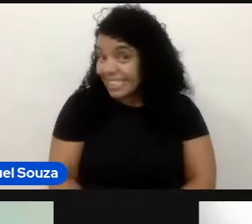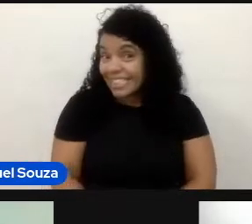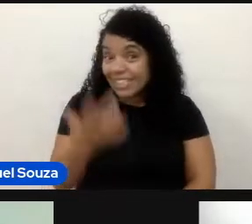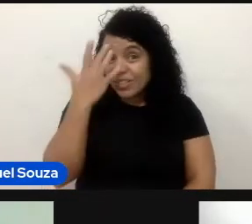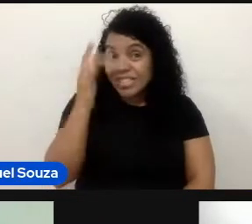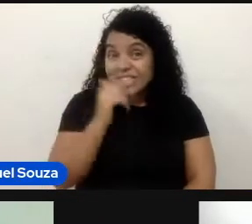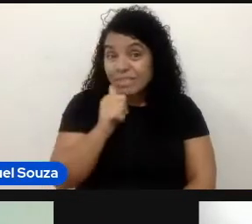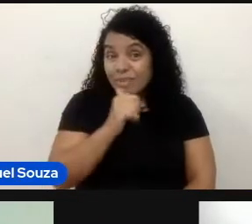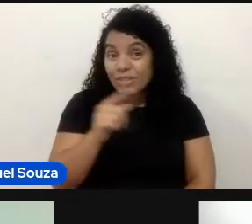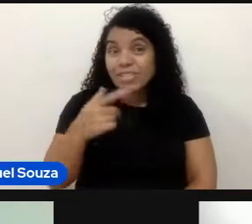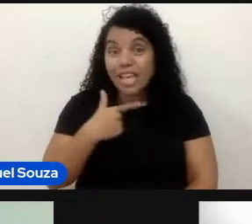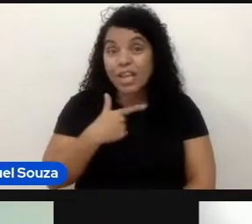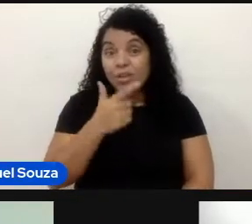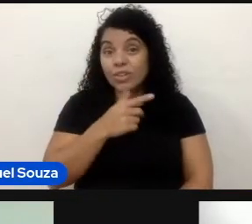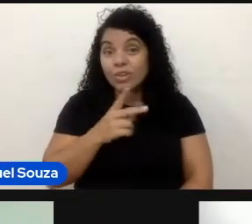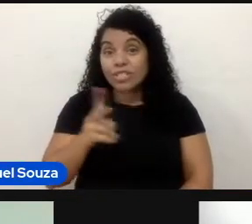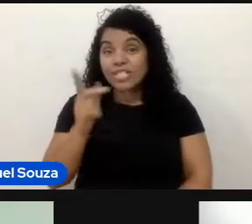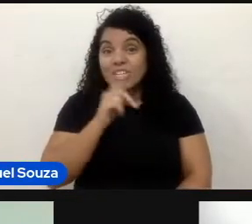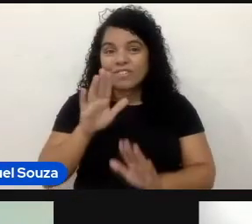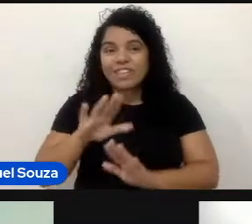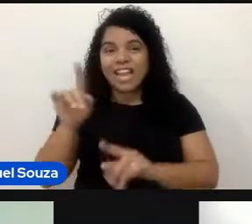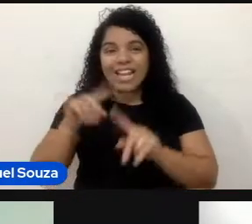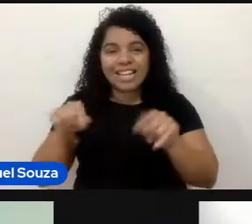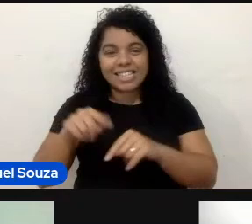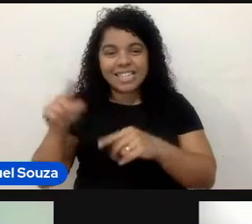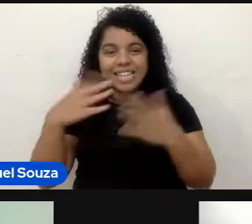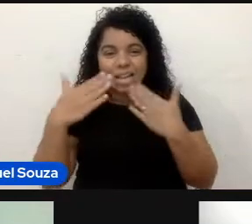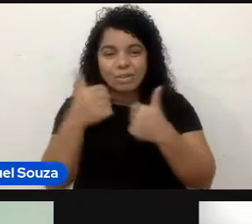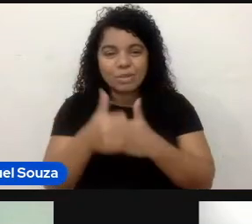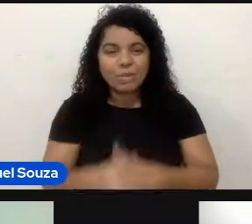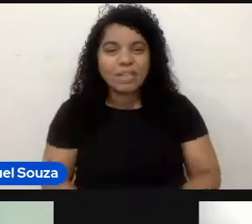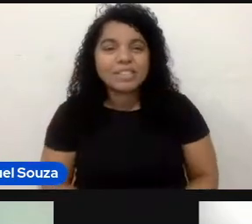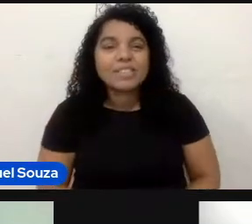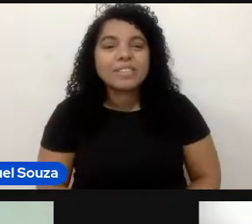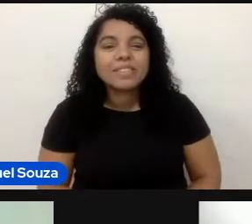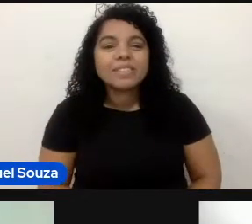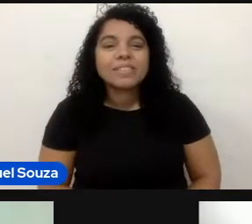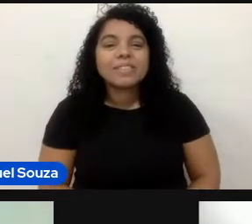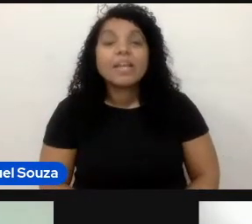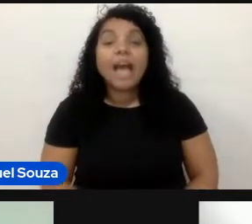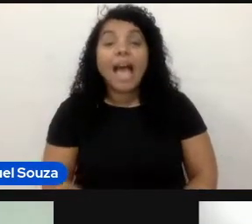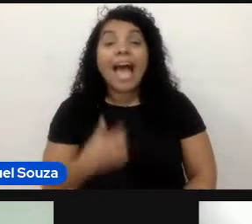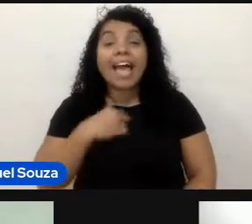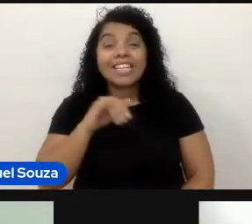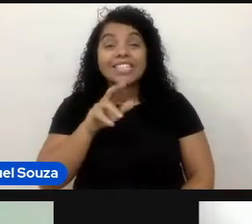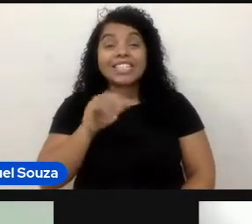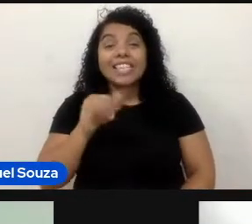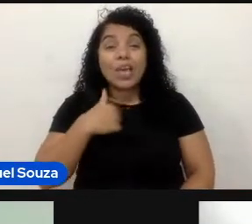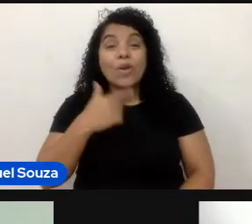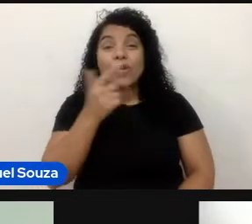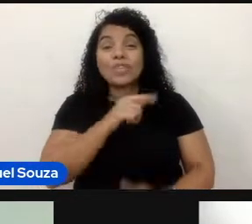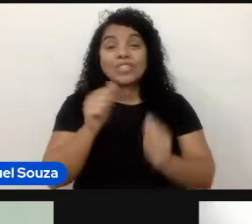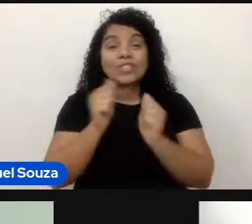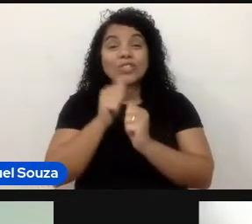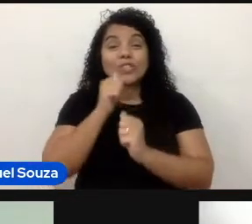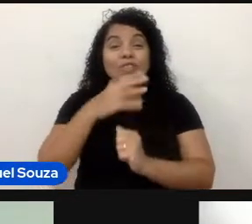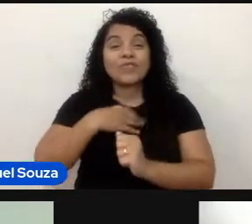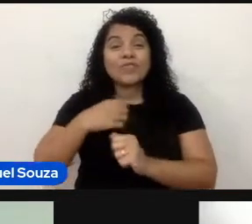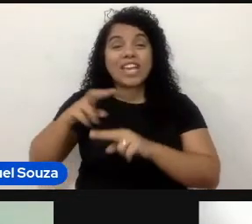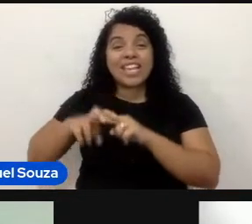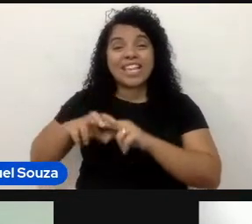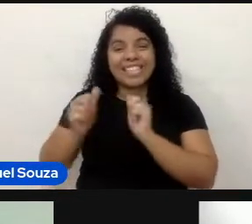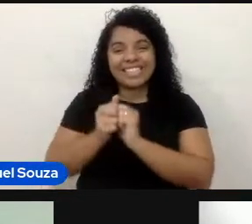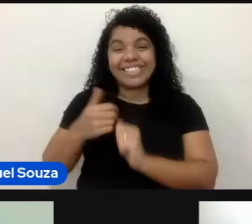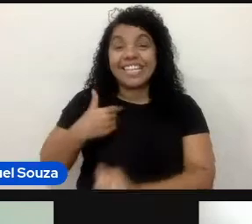mas eu consigo ainda. Beleza. Conseguimos, com a Marcela no colo. Sucesso. Está convidada,